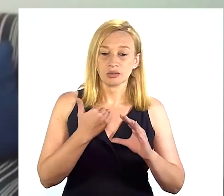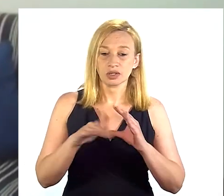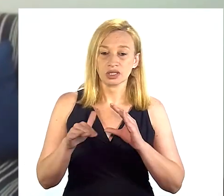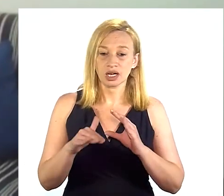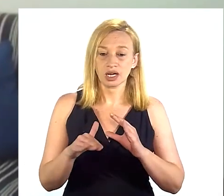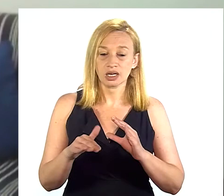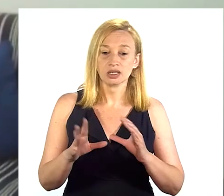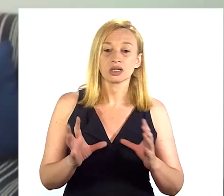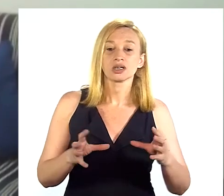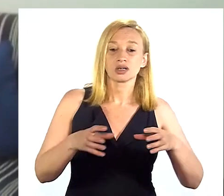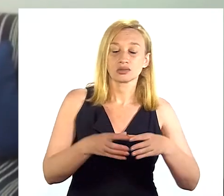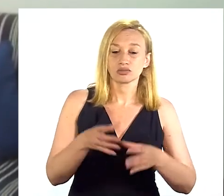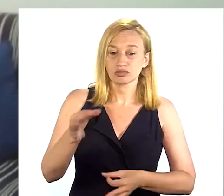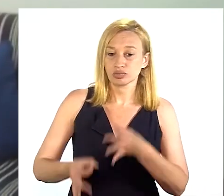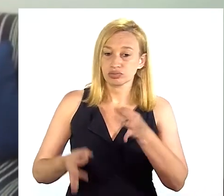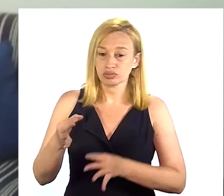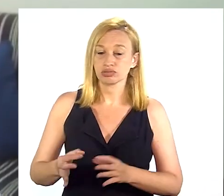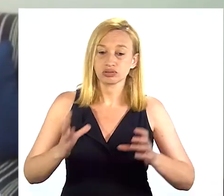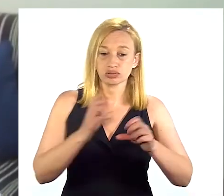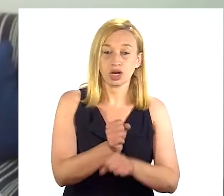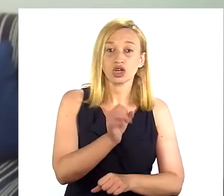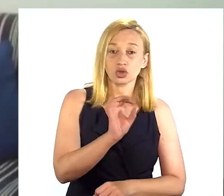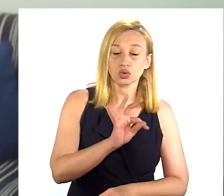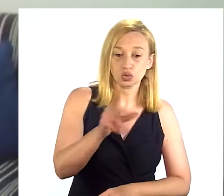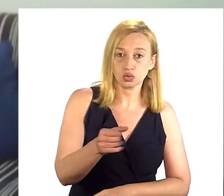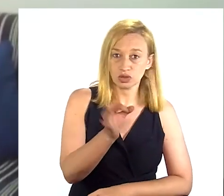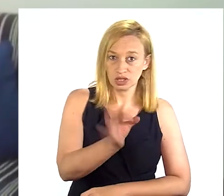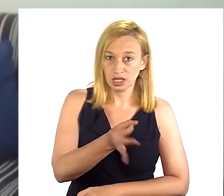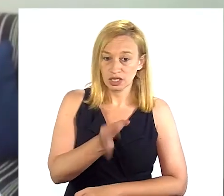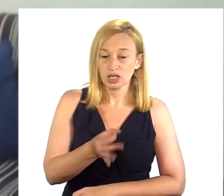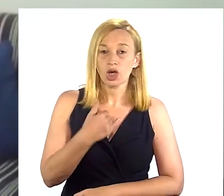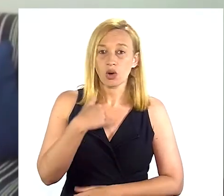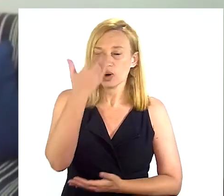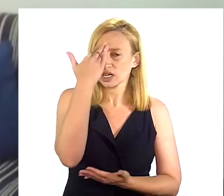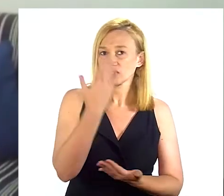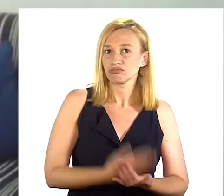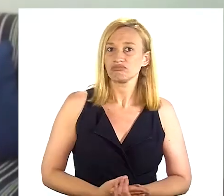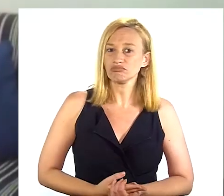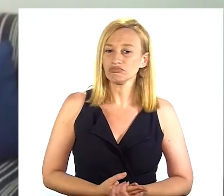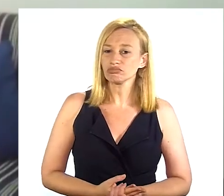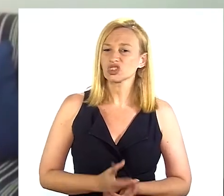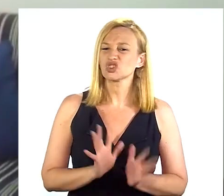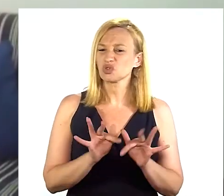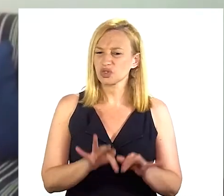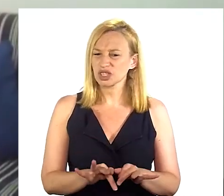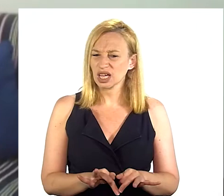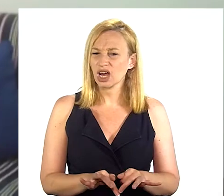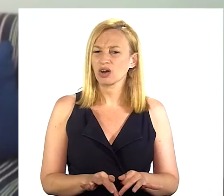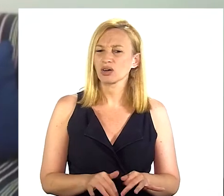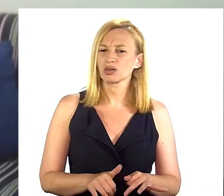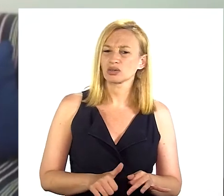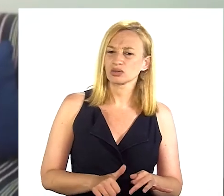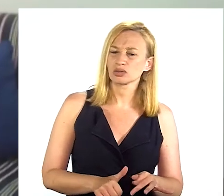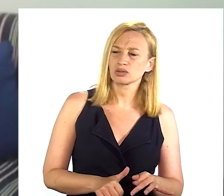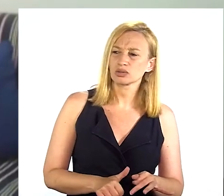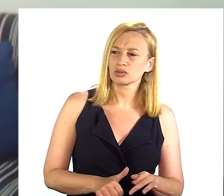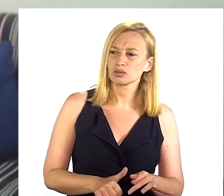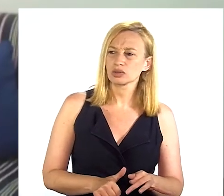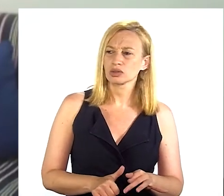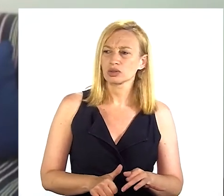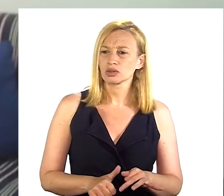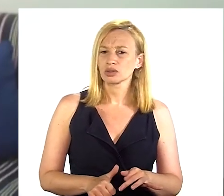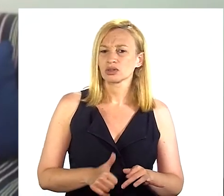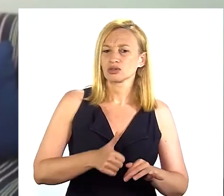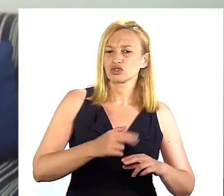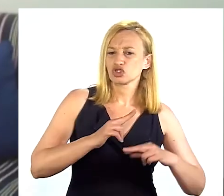pacote, tem que mandar para os órgãos de controle, Tribunal de Contas, dando tudo certinho. Eu acredito que entre o final do